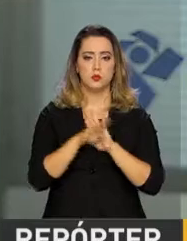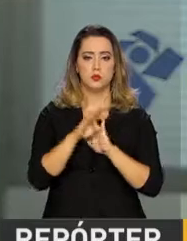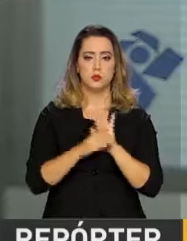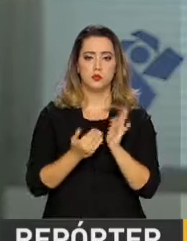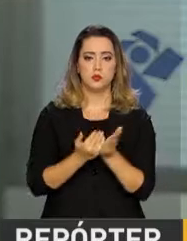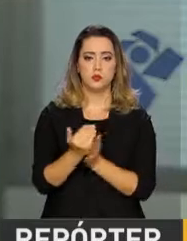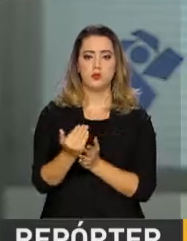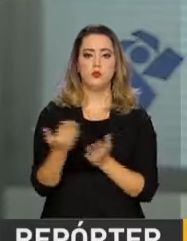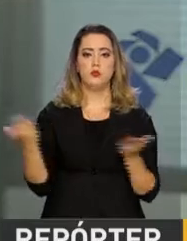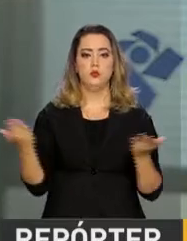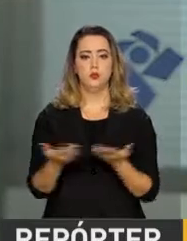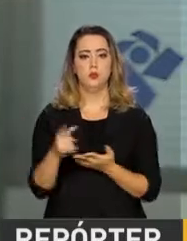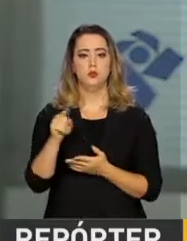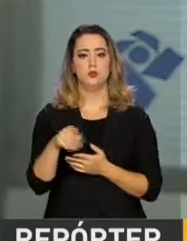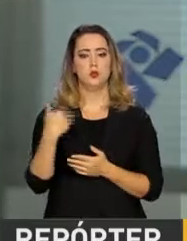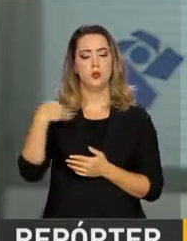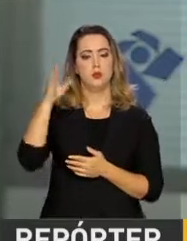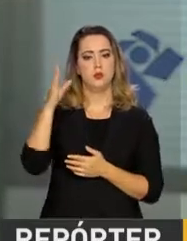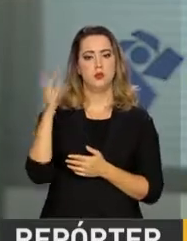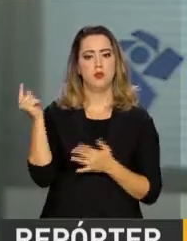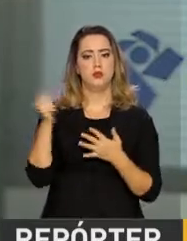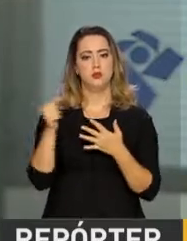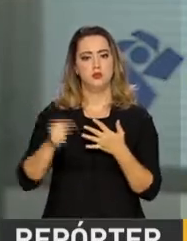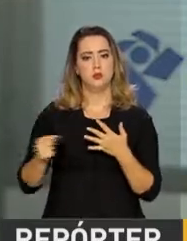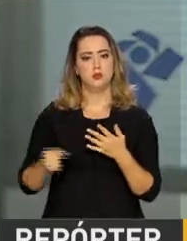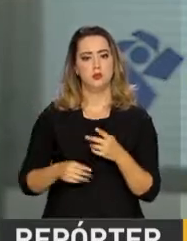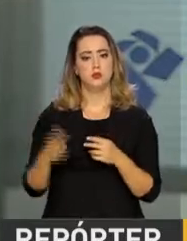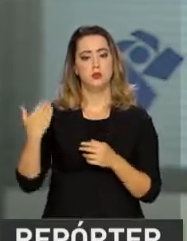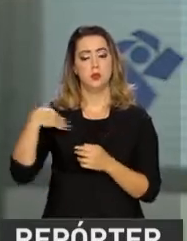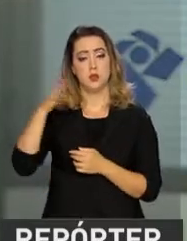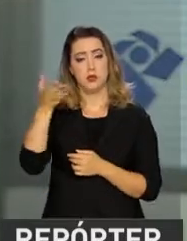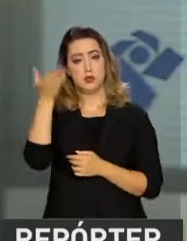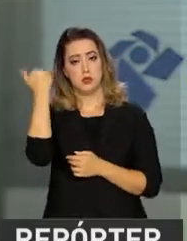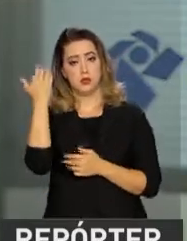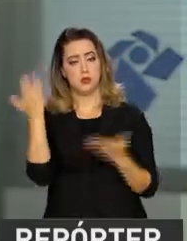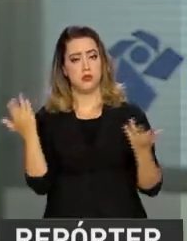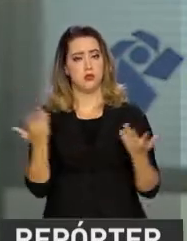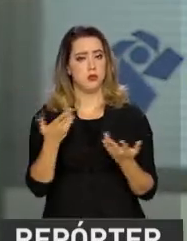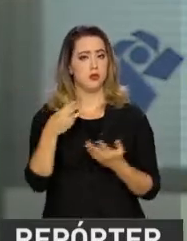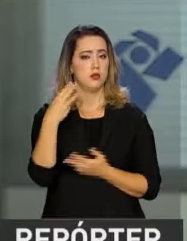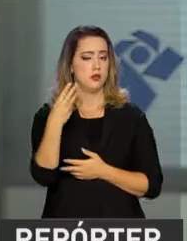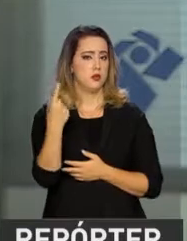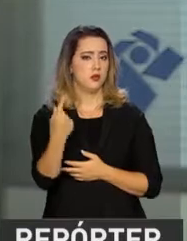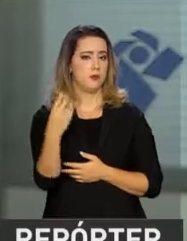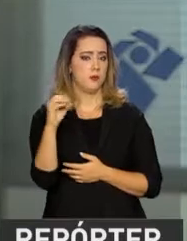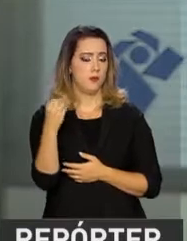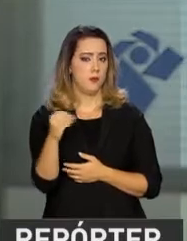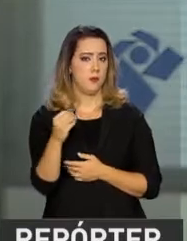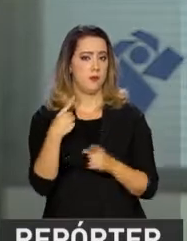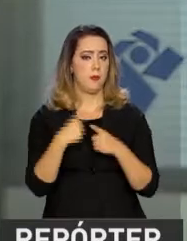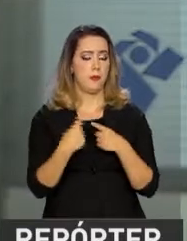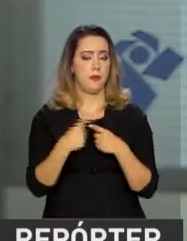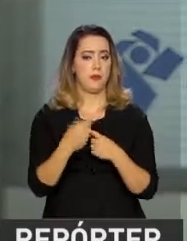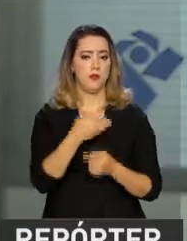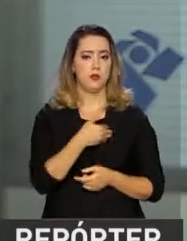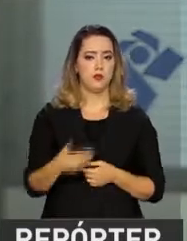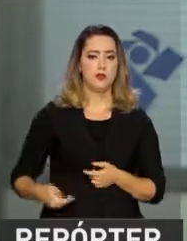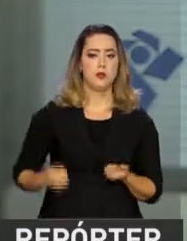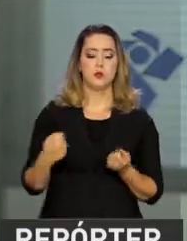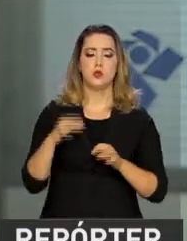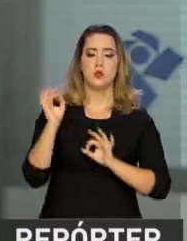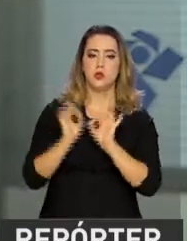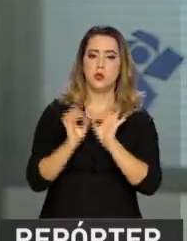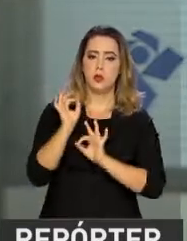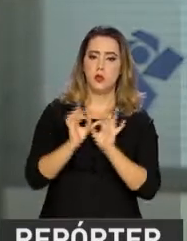vai ter que cumprir mais determinações do que aderiram até 31 de outubro é que o governo precisou ajustar